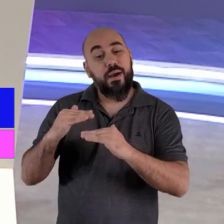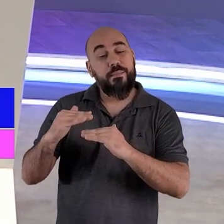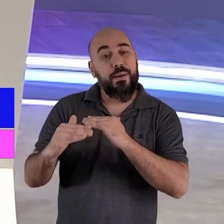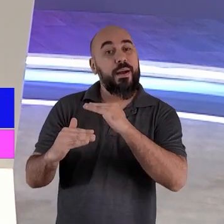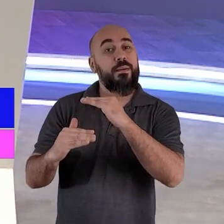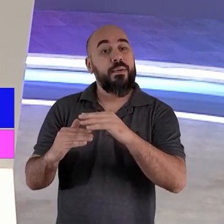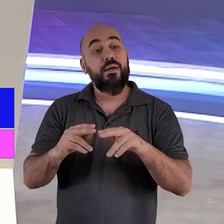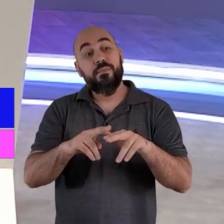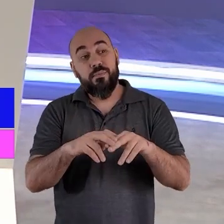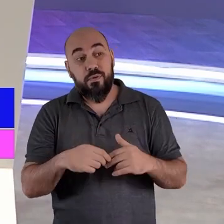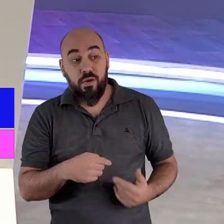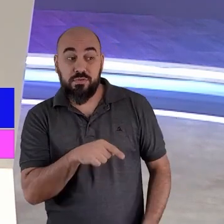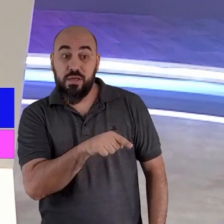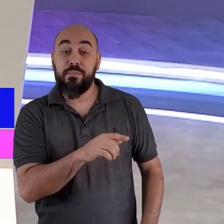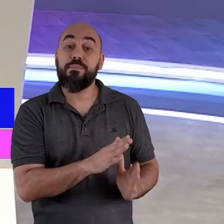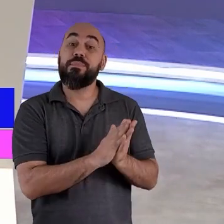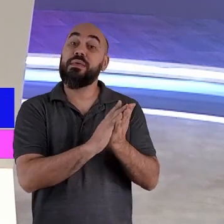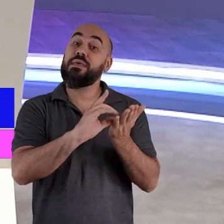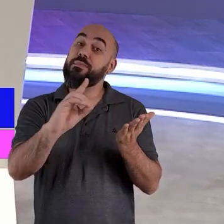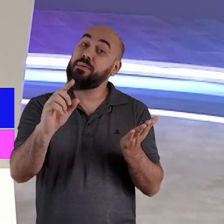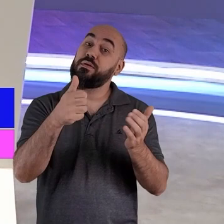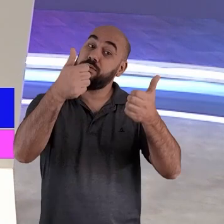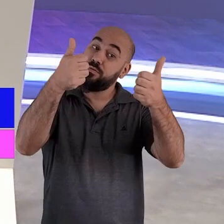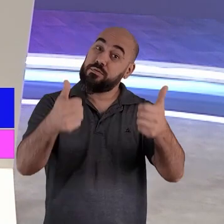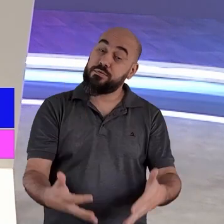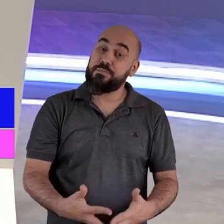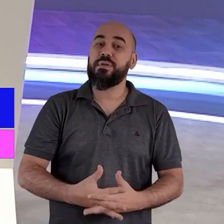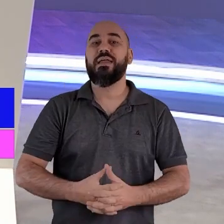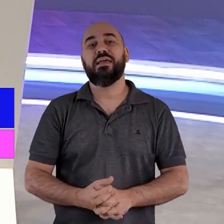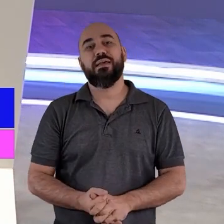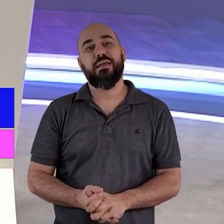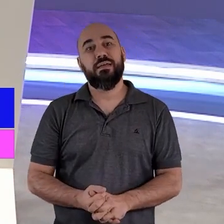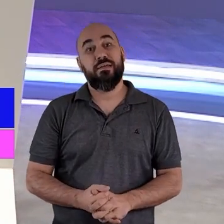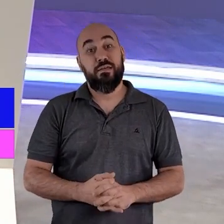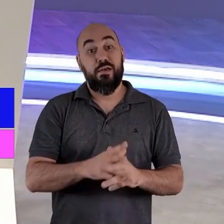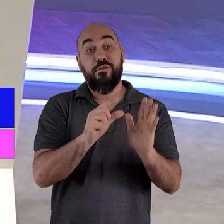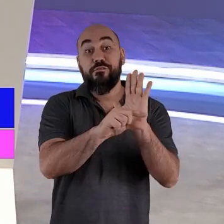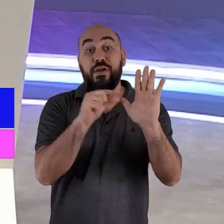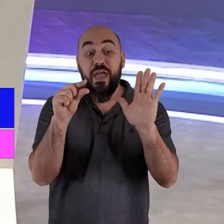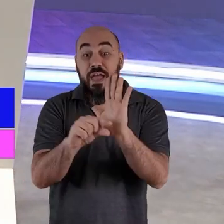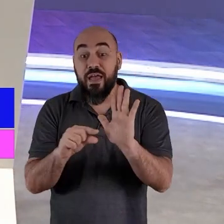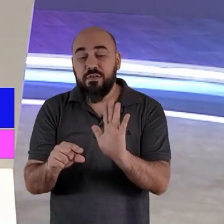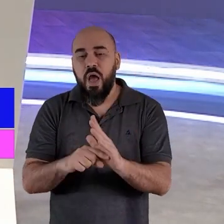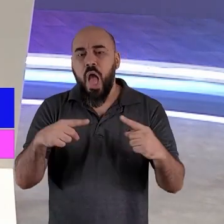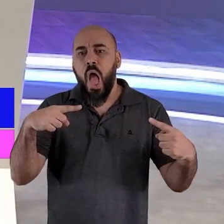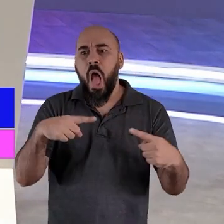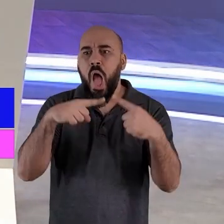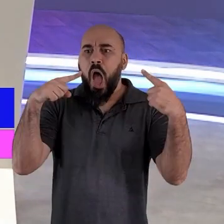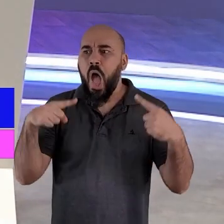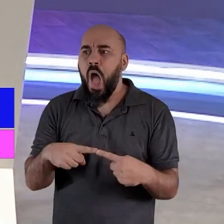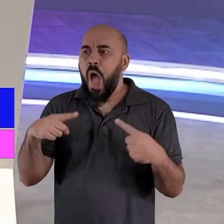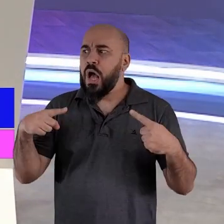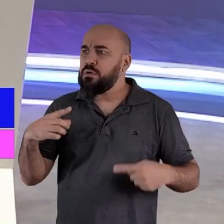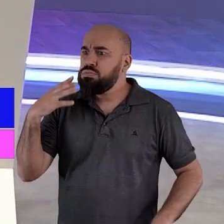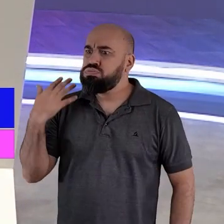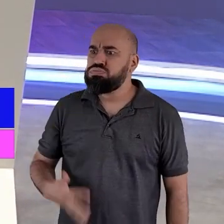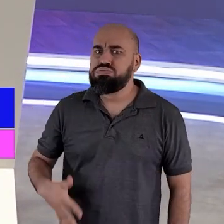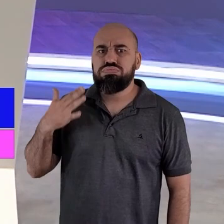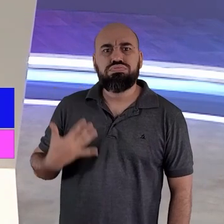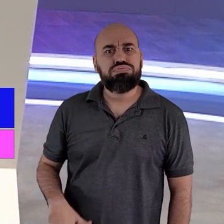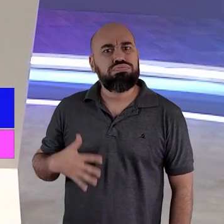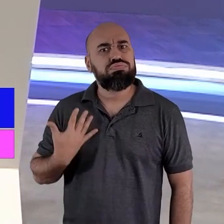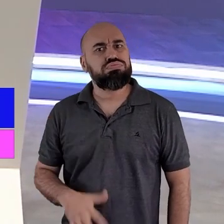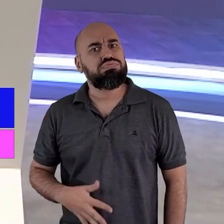entendimento de acordo com aquilo que a Bíblia vai nos dizendo. Os versos bíblicos vão se encaixando. A teologia vai sendo